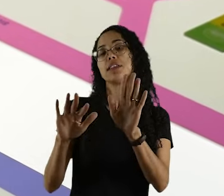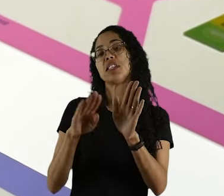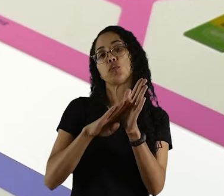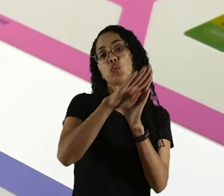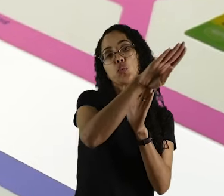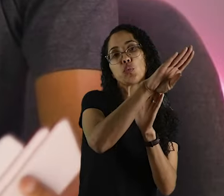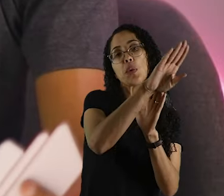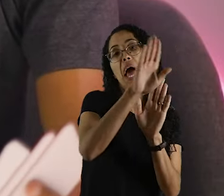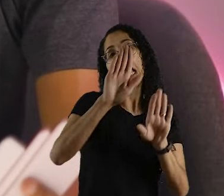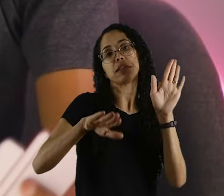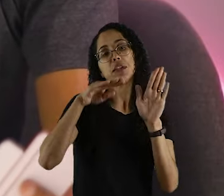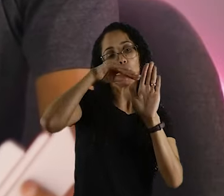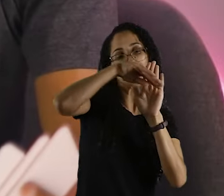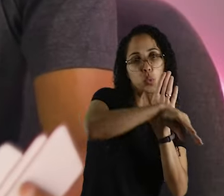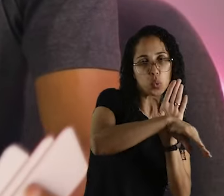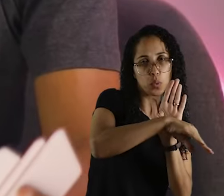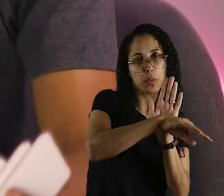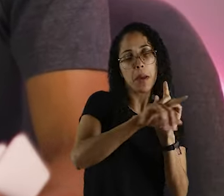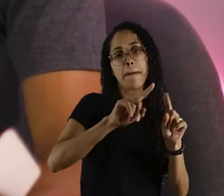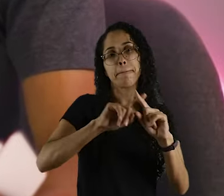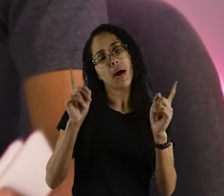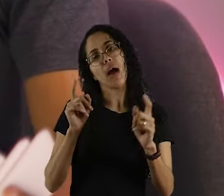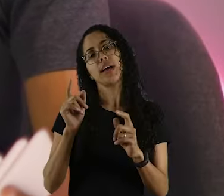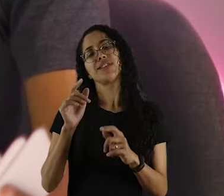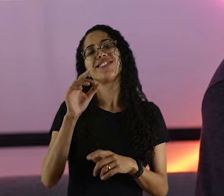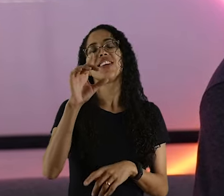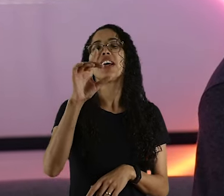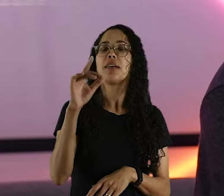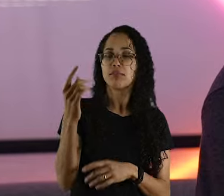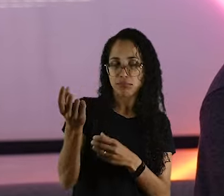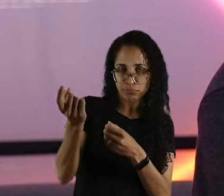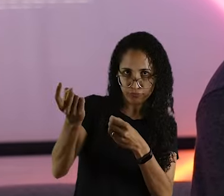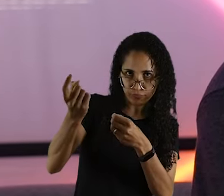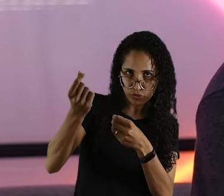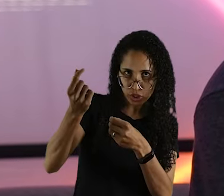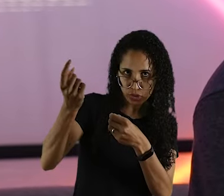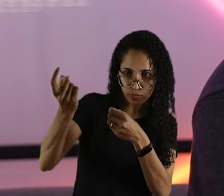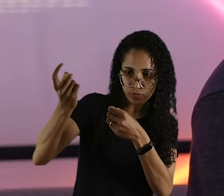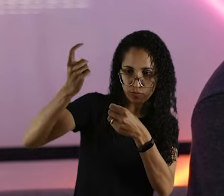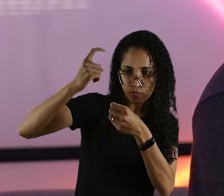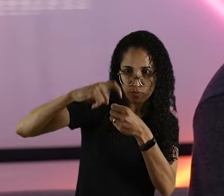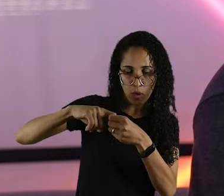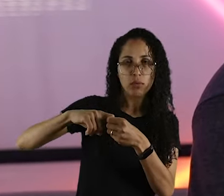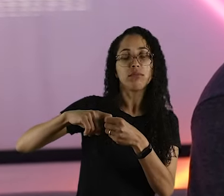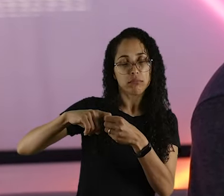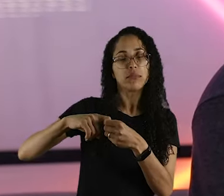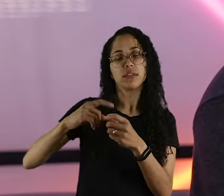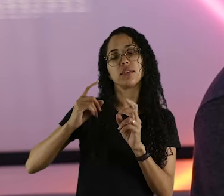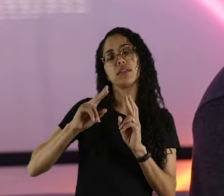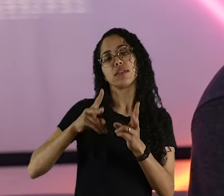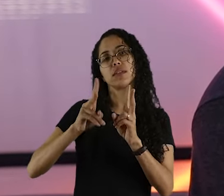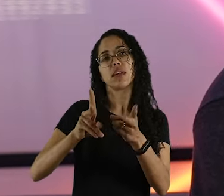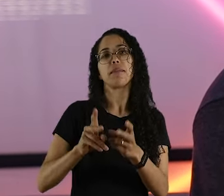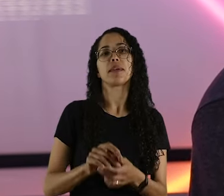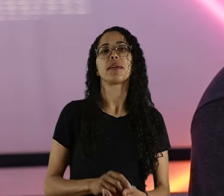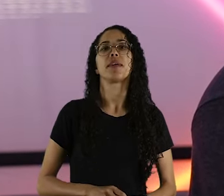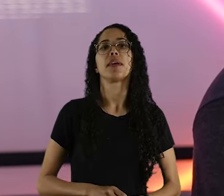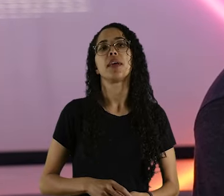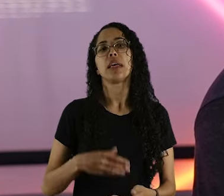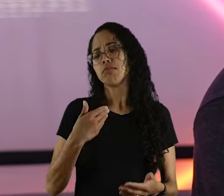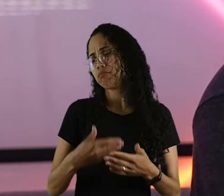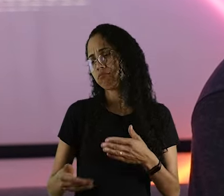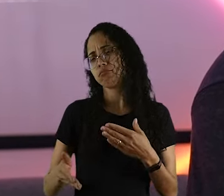não se valoriza, ou desvaloriza, porém ele está me pagando dividendos. A filosofia, por exemplo, que a gente conhece é a filosofia de renda passiva, tu recebe